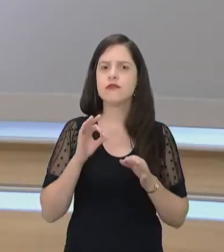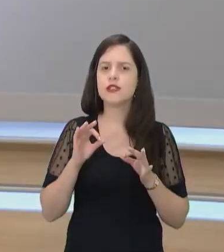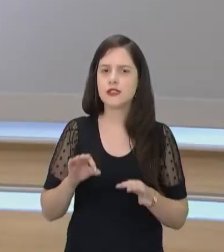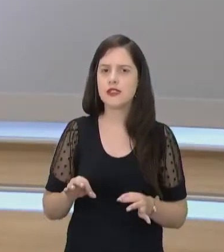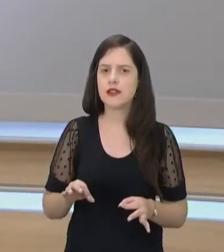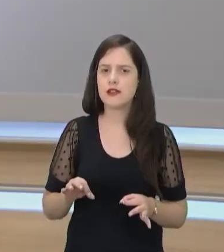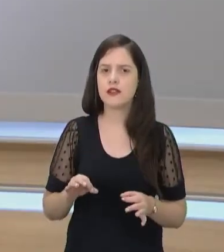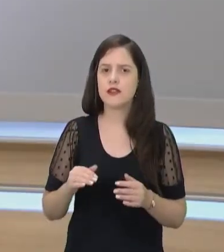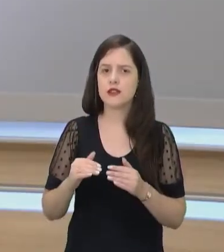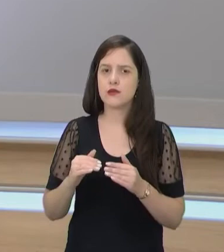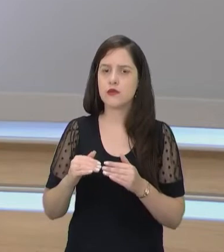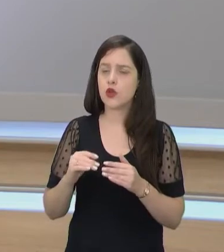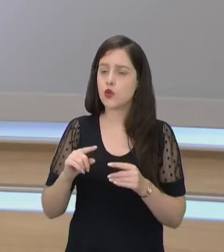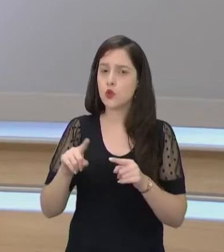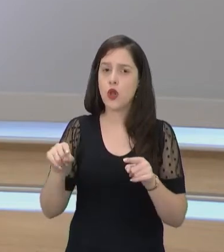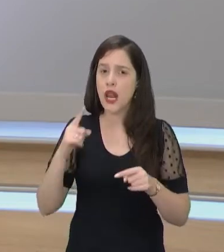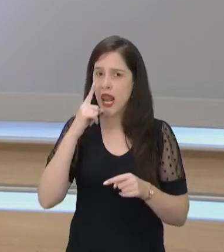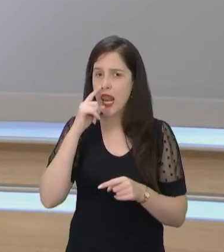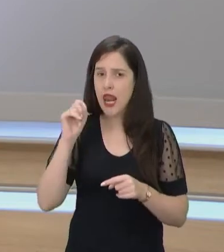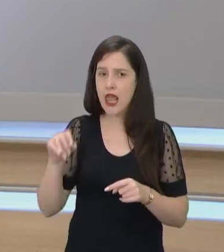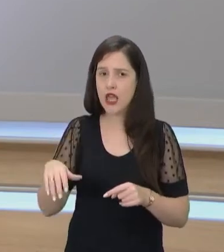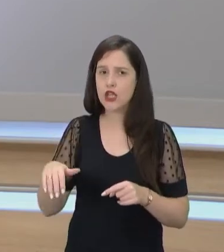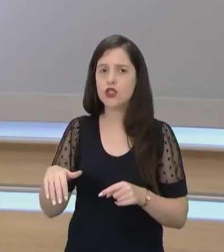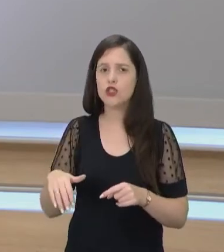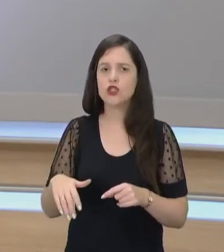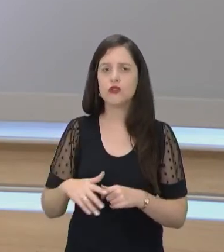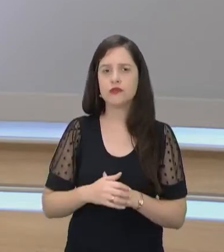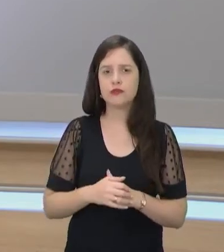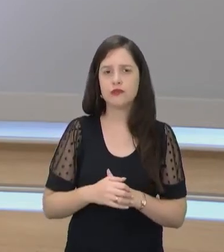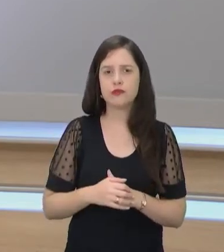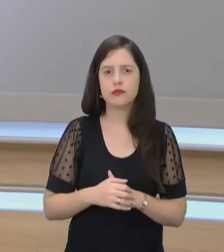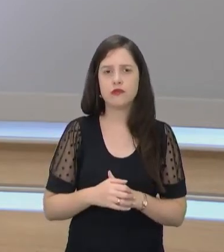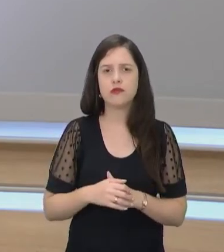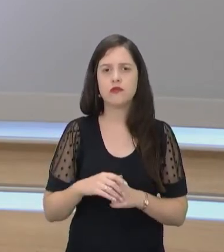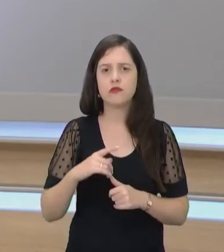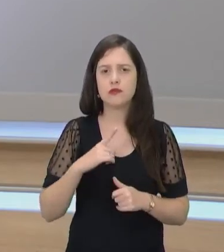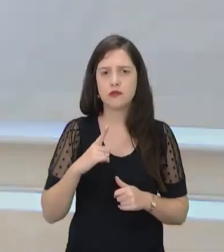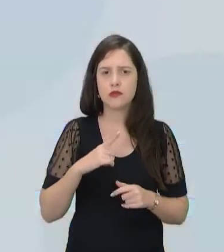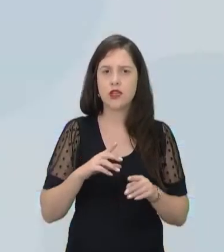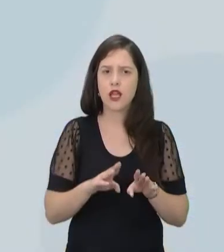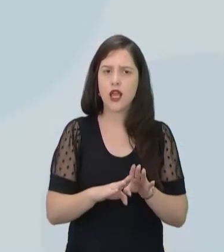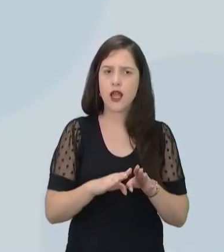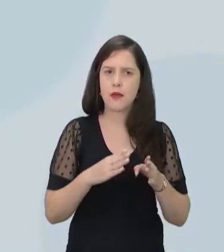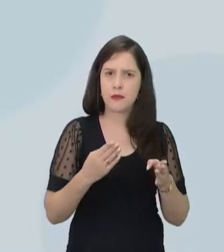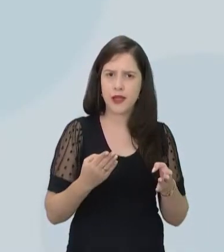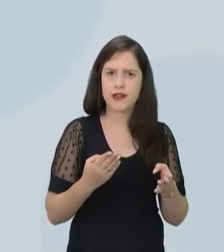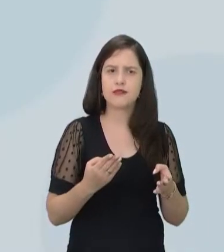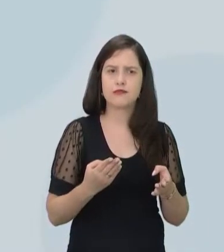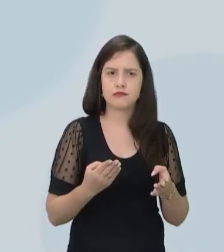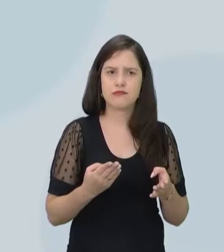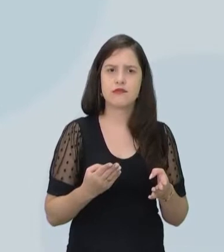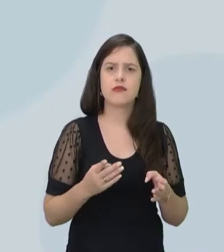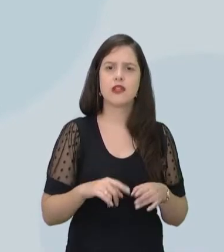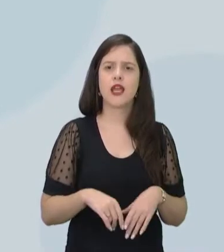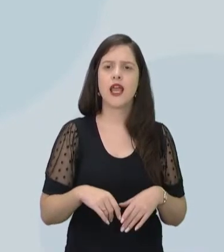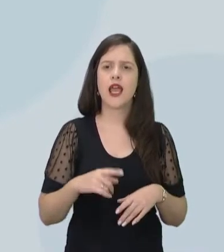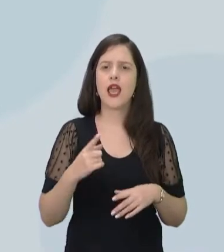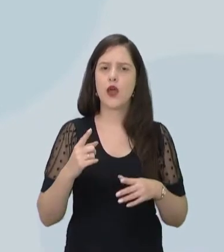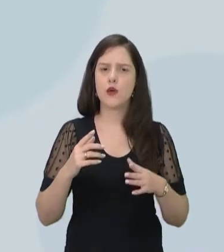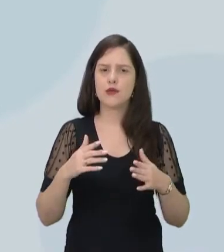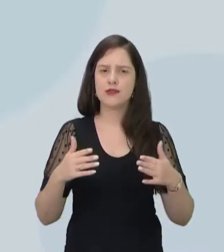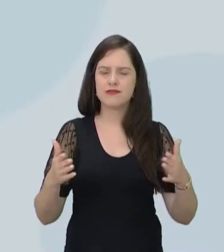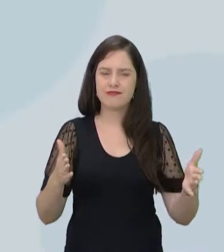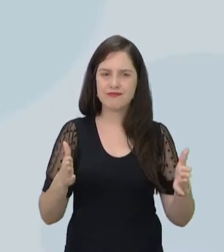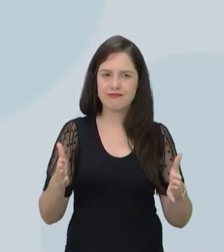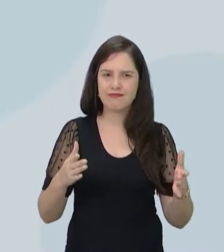esse lixo ele chega no lixão, primeiro, né, ele é jogado a céu aberto, então significa que não tem tratamento, não tem